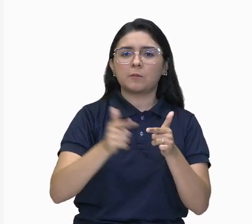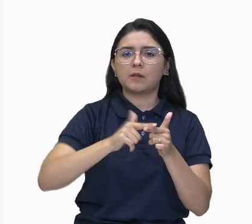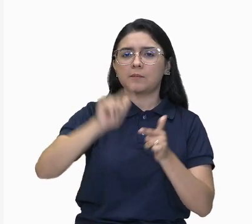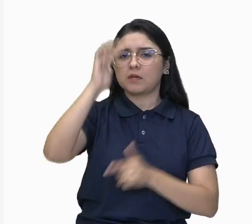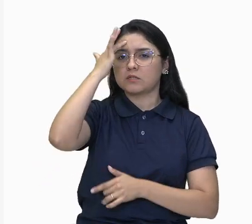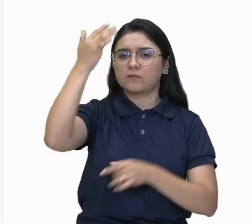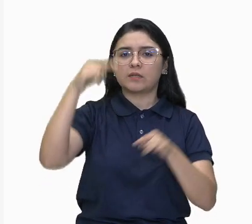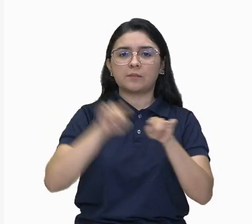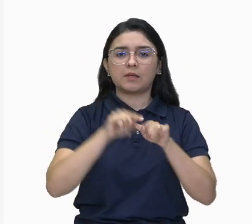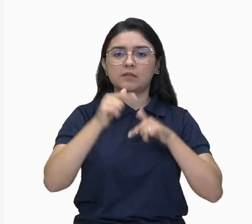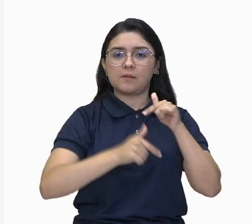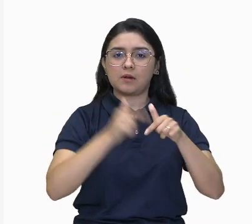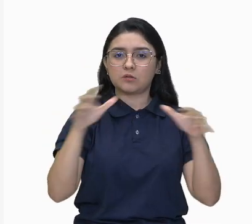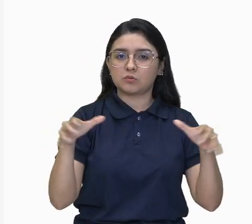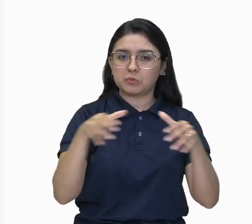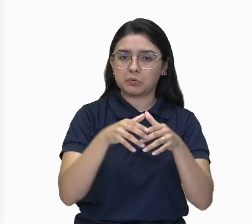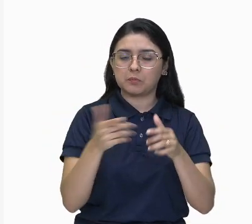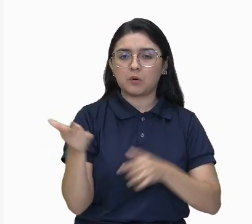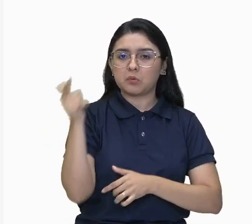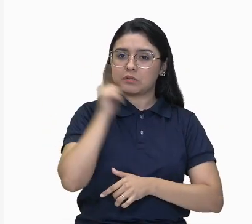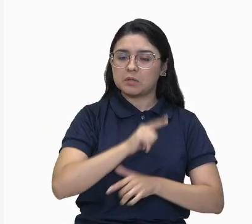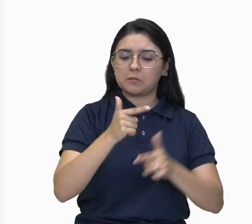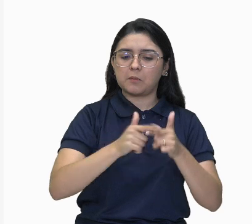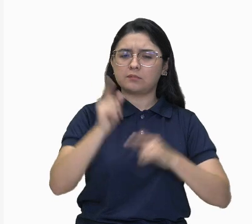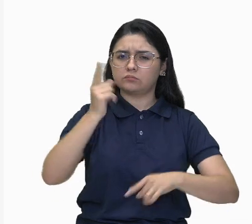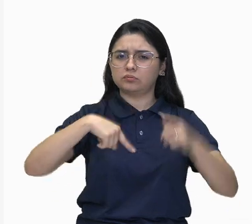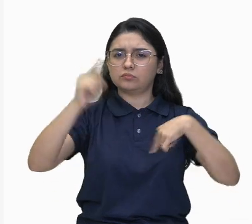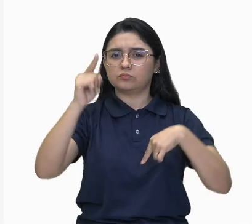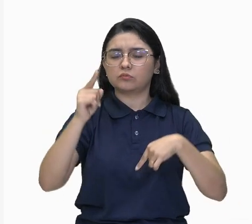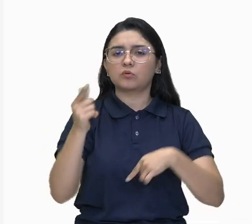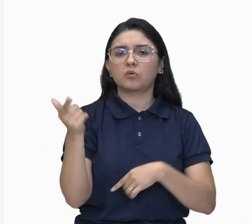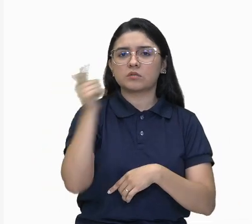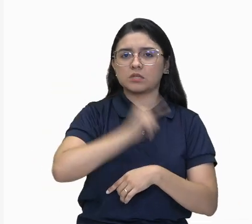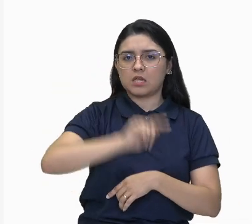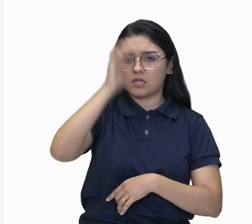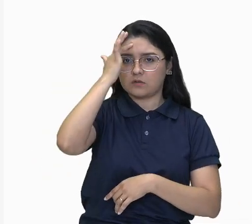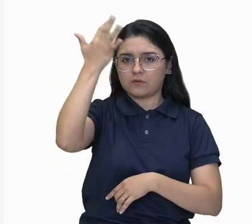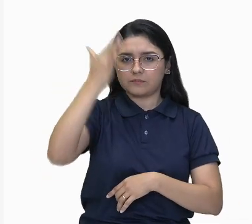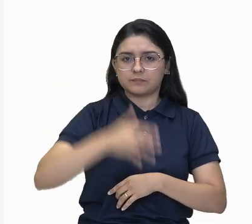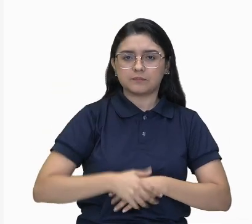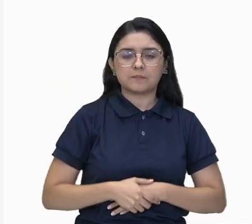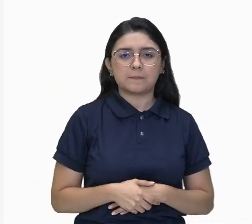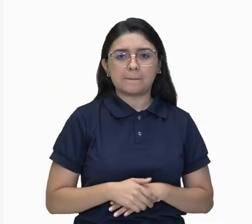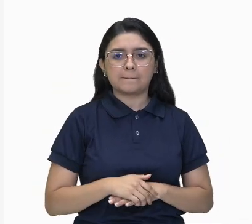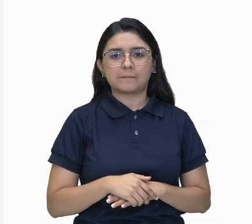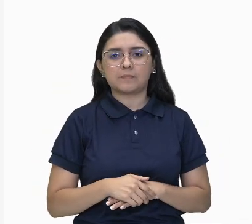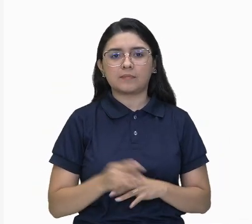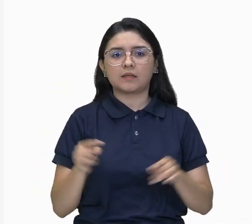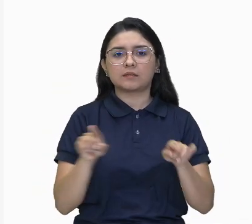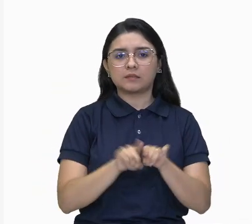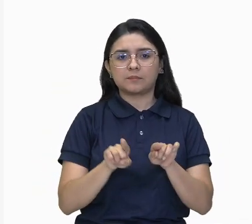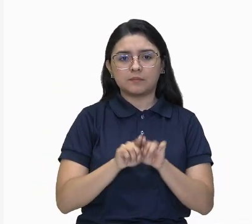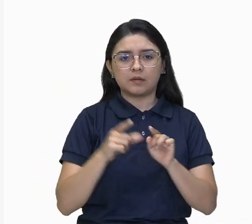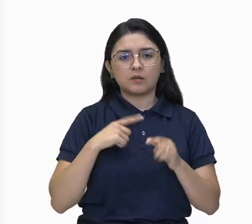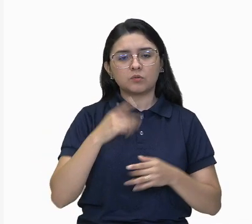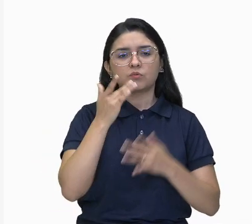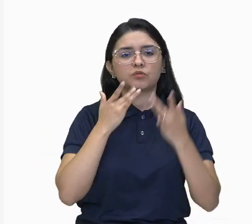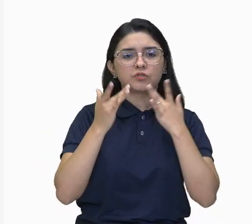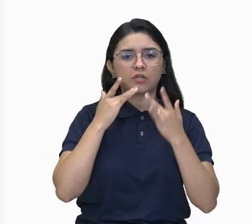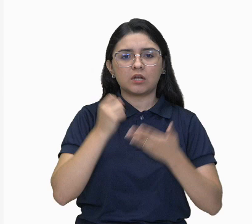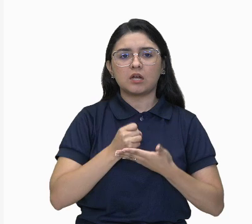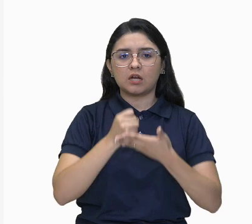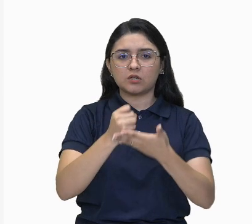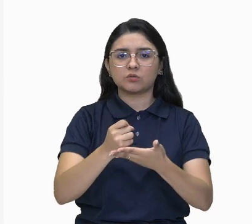em equipe para superar problemas e encontrar soluções eficazes. E o que mais que o teatro trabalha?